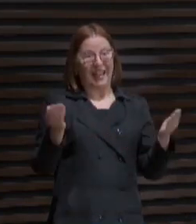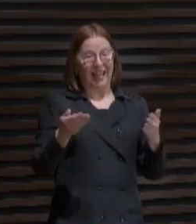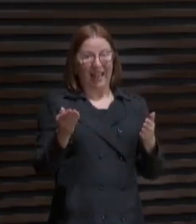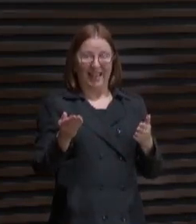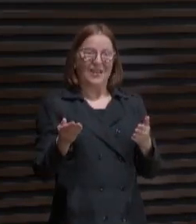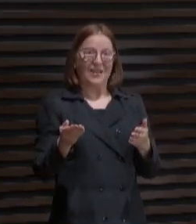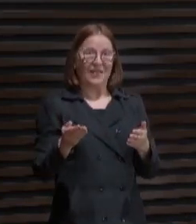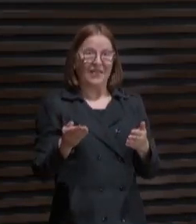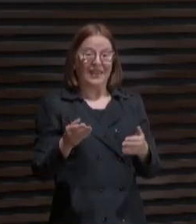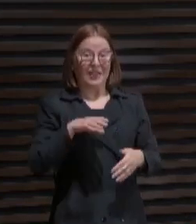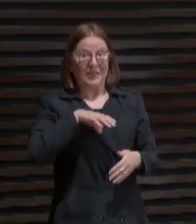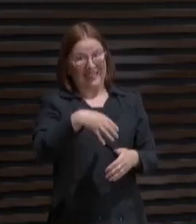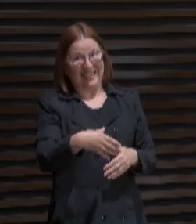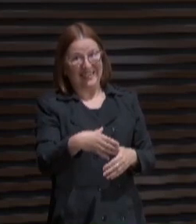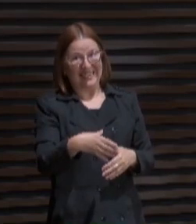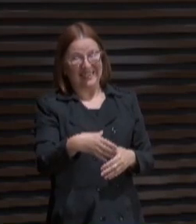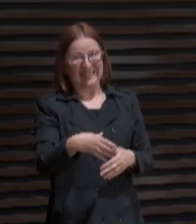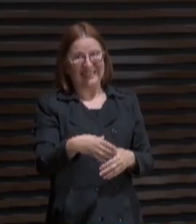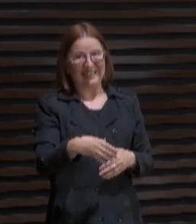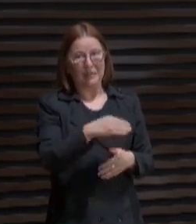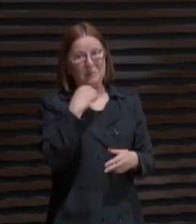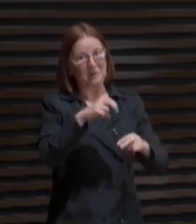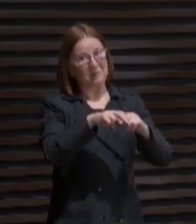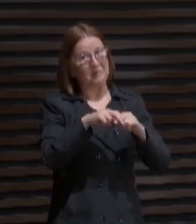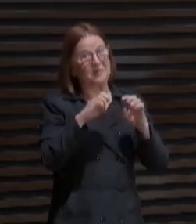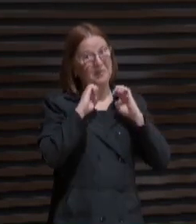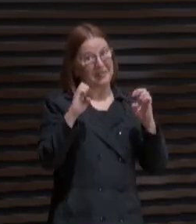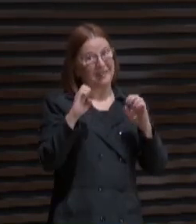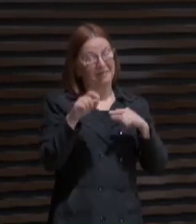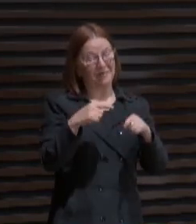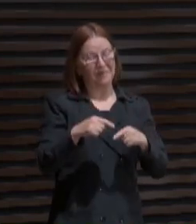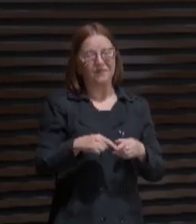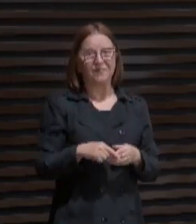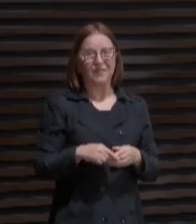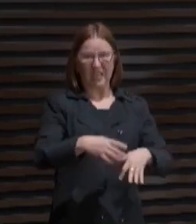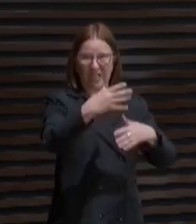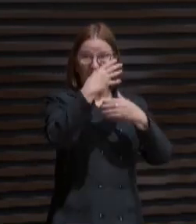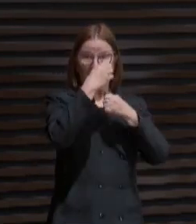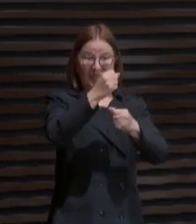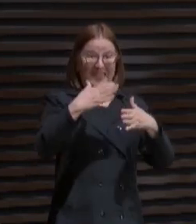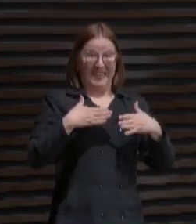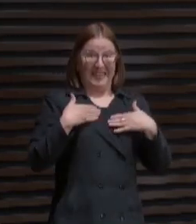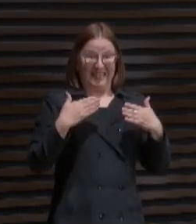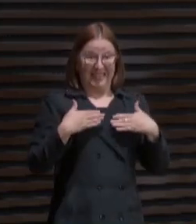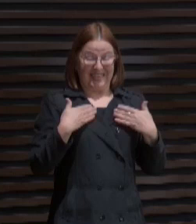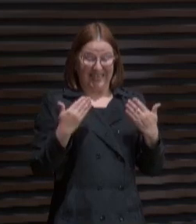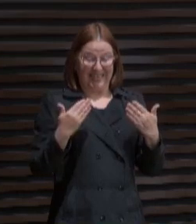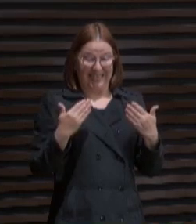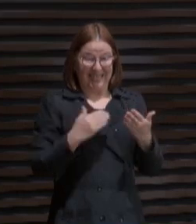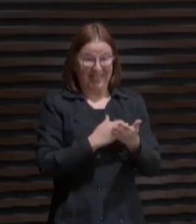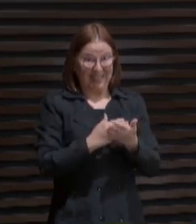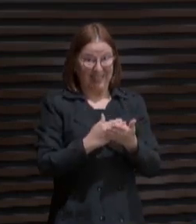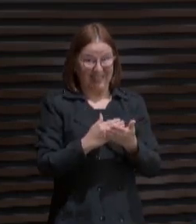depois. Com uma força e uma alegria de um início de uma caminhada que